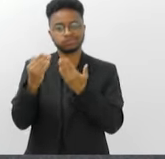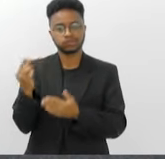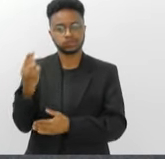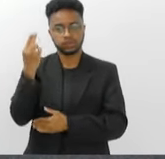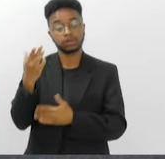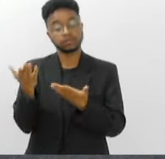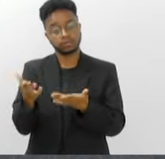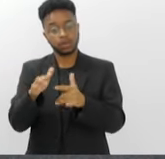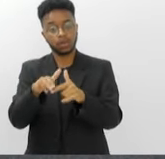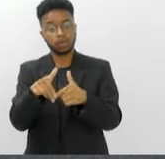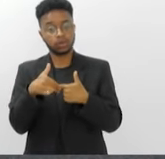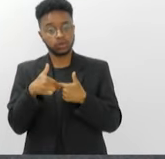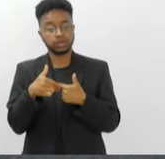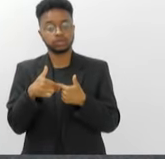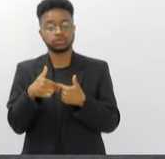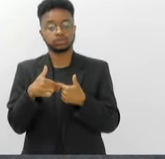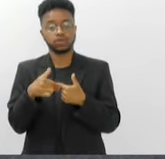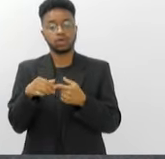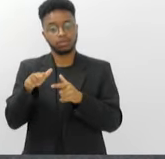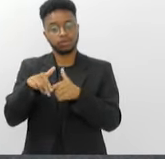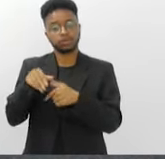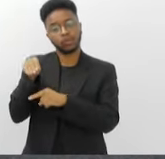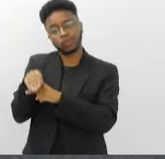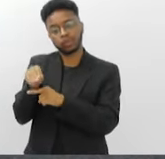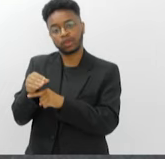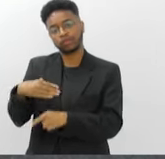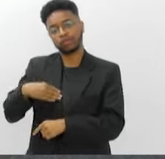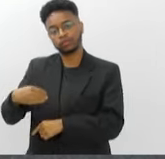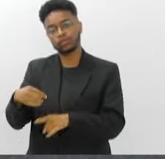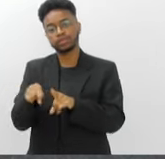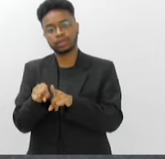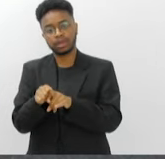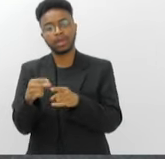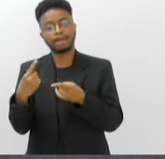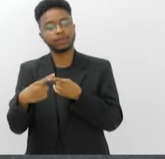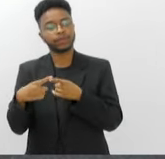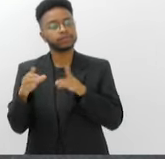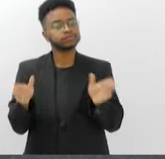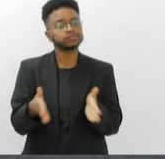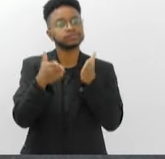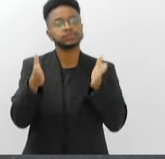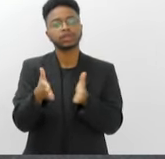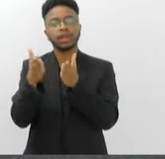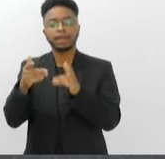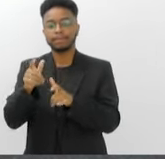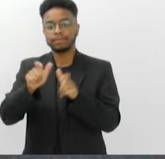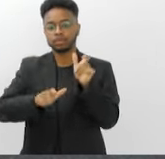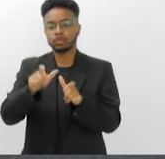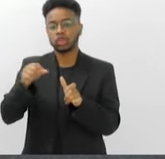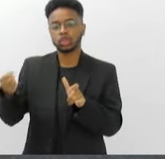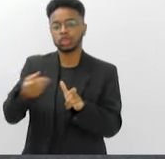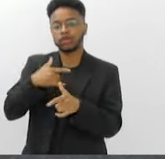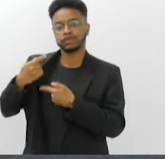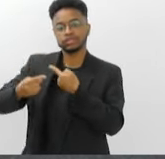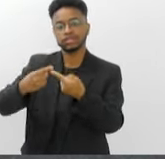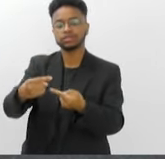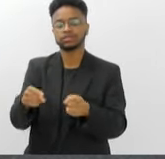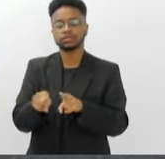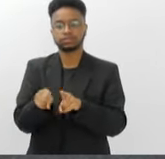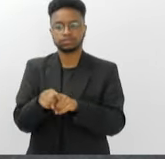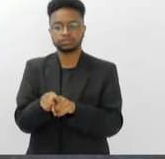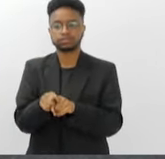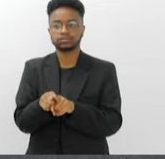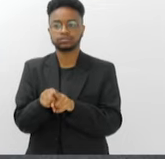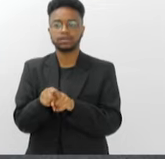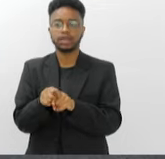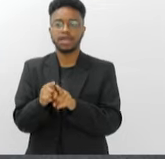por isso, né, não apenas por criar a BK, mas por criar aqueles que vão disputar a nova geração, por apostar nisso em toda